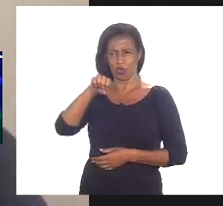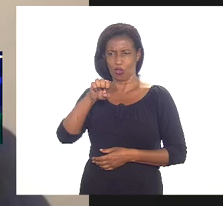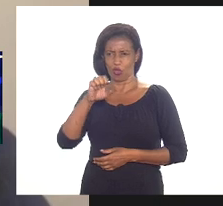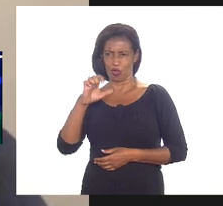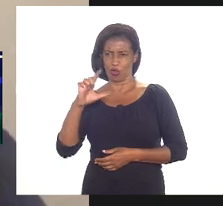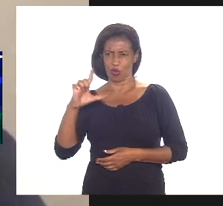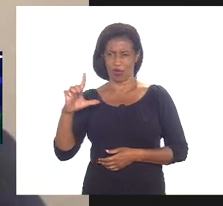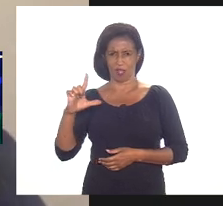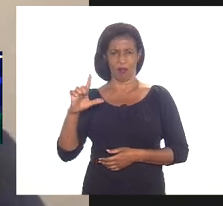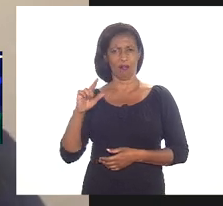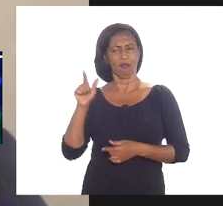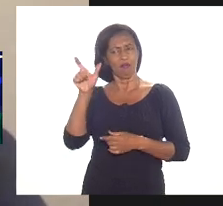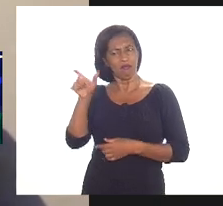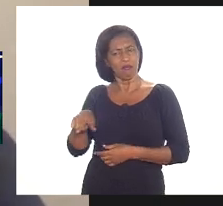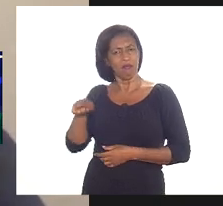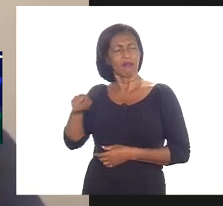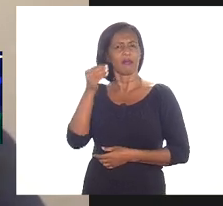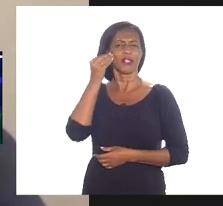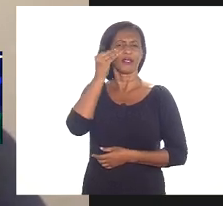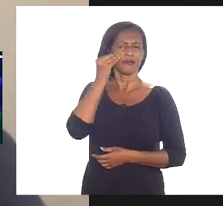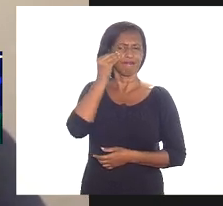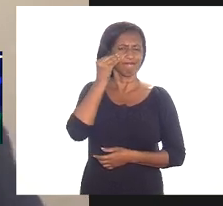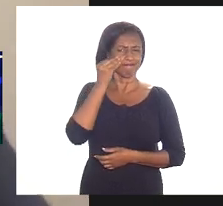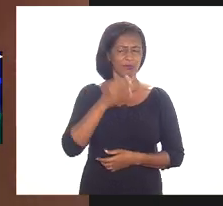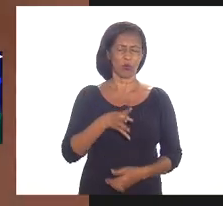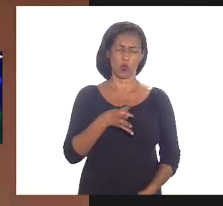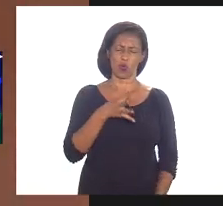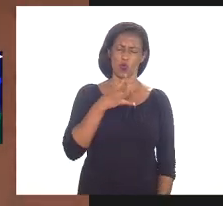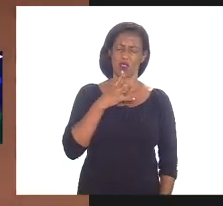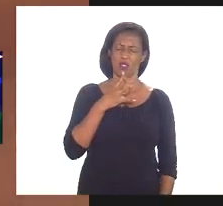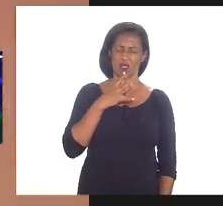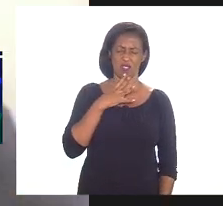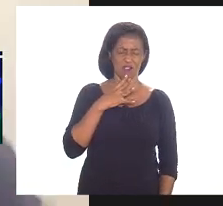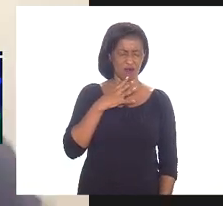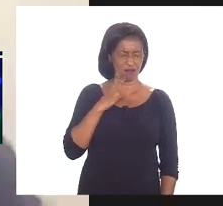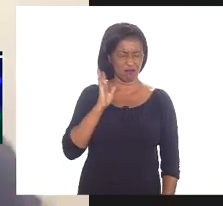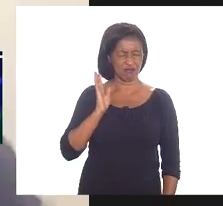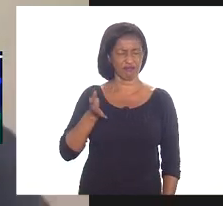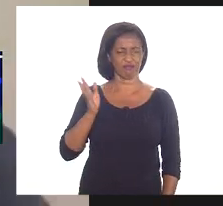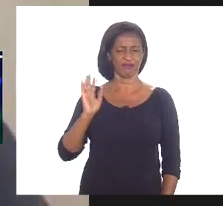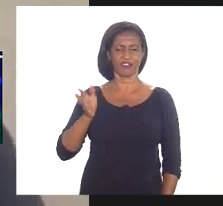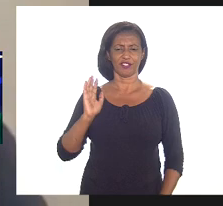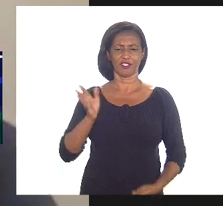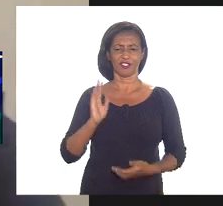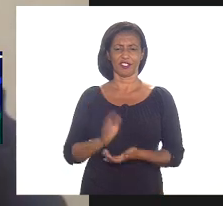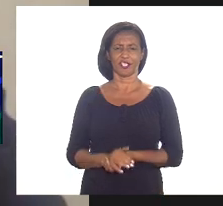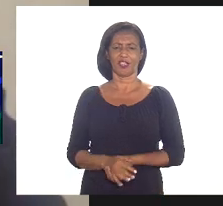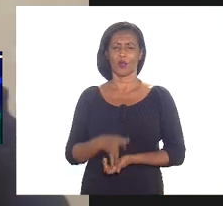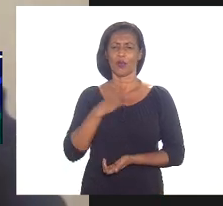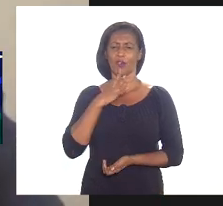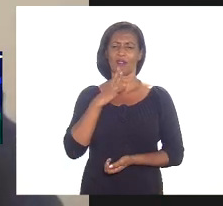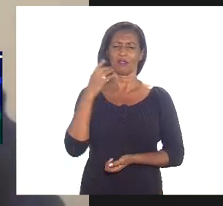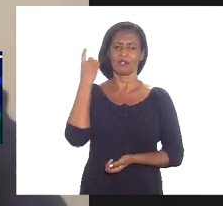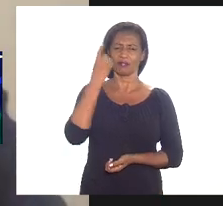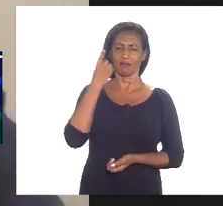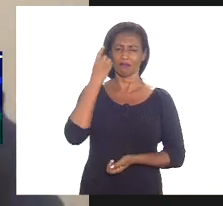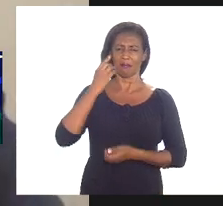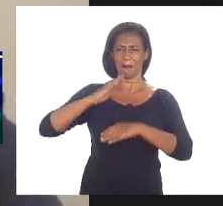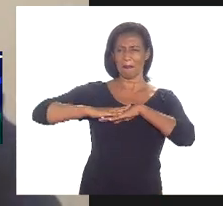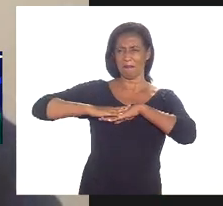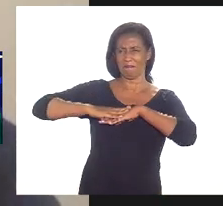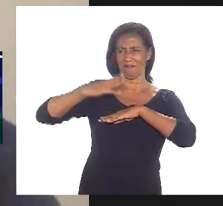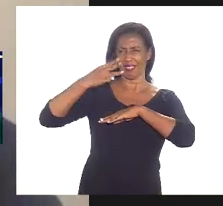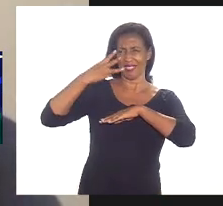e pela experiência dele e eu te conheço bem engraçado eu conheço Deputado há